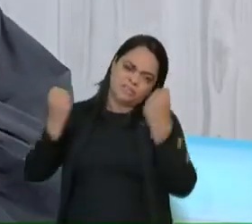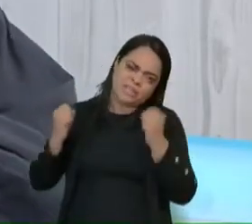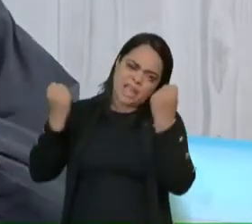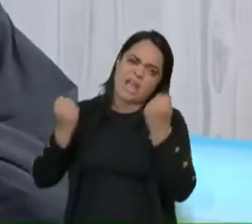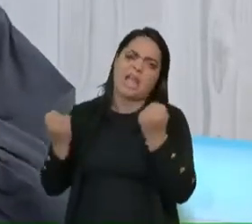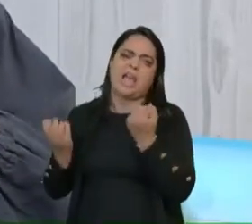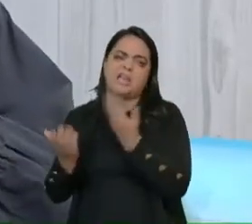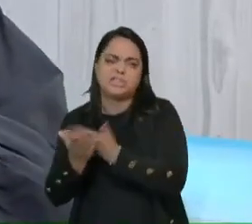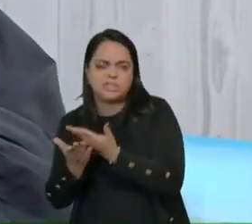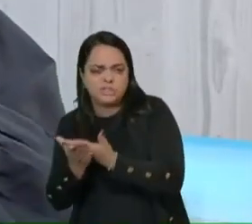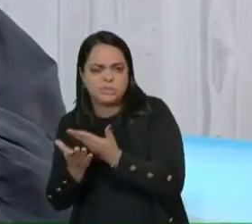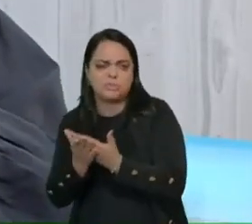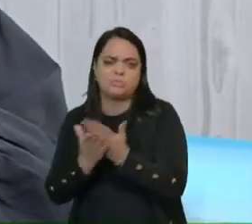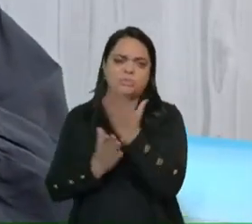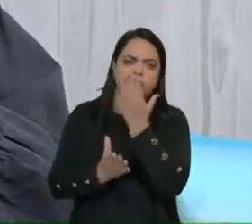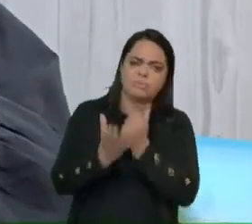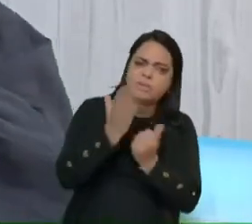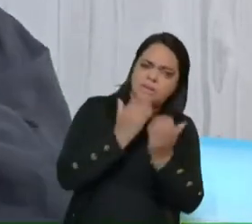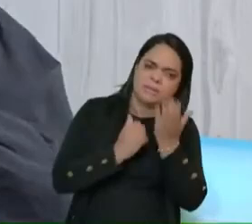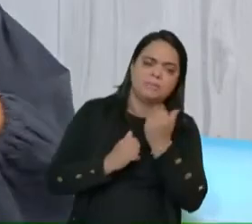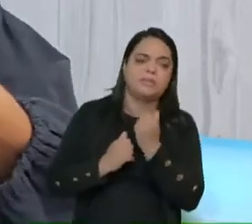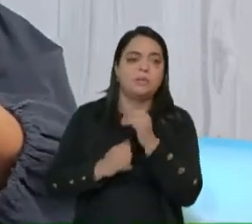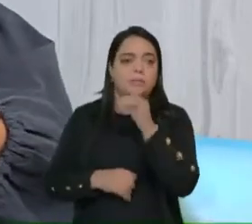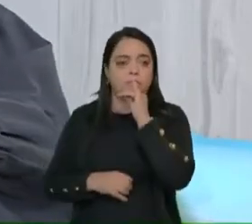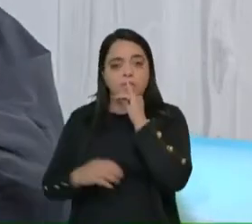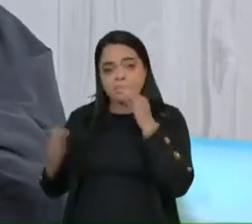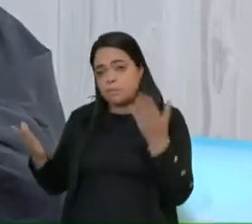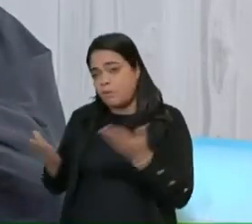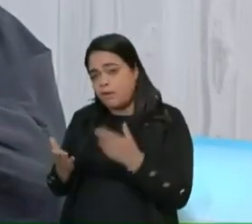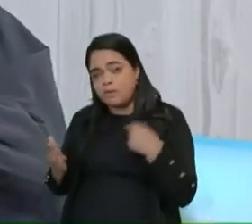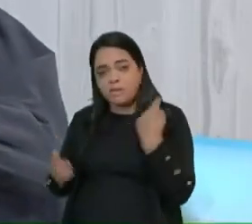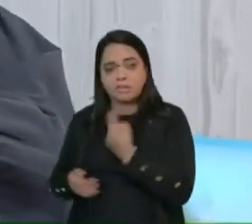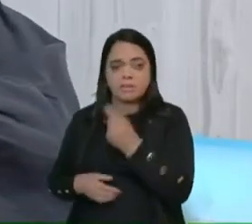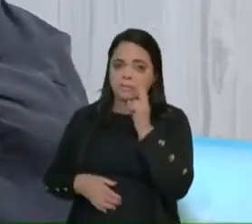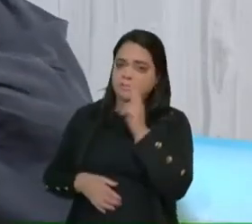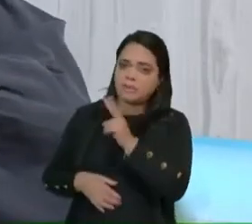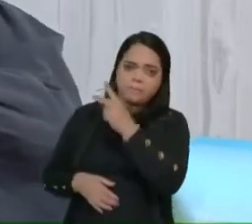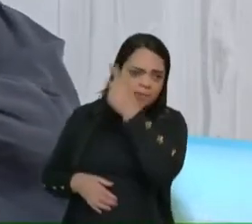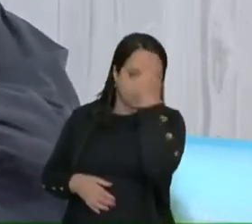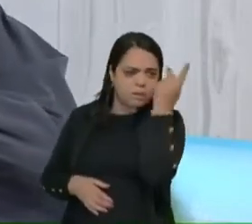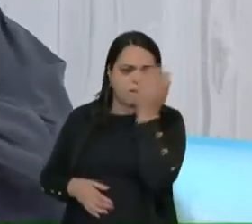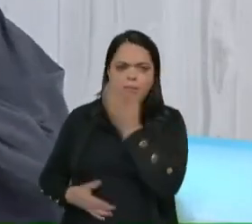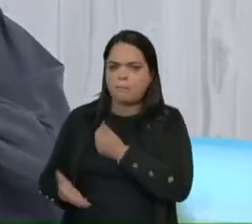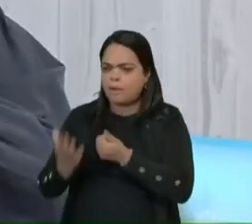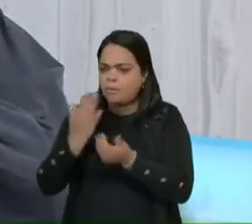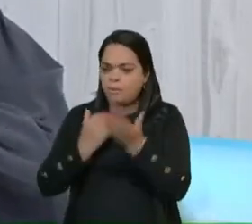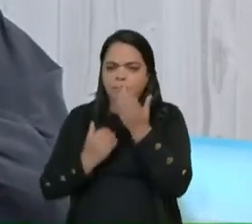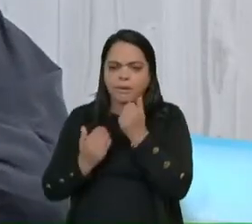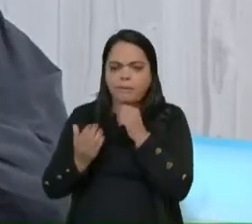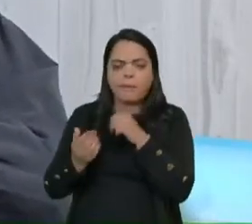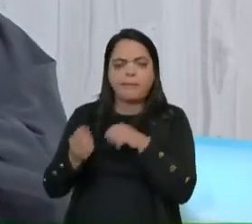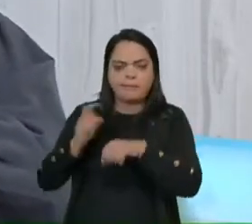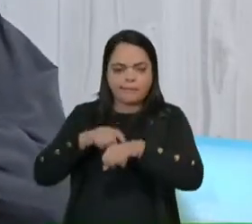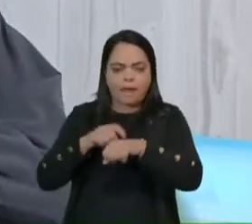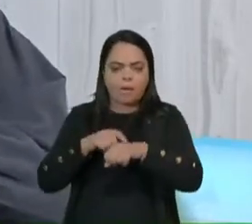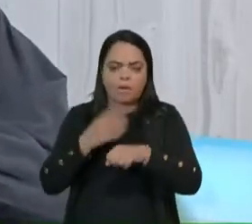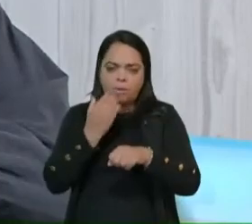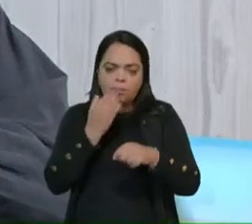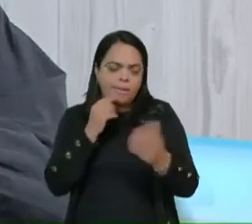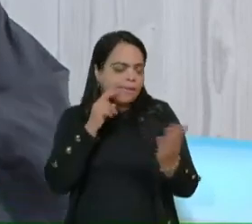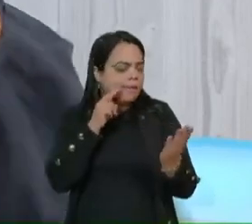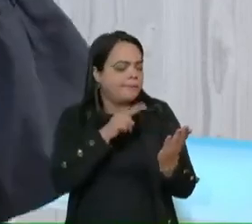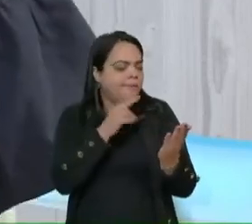estudos né de alimentação por exemplo hoje a gente vê um monte de gente comendo e olhando no celular né não não